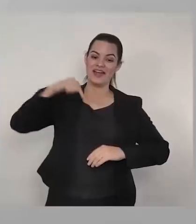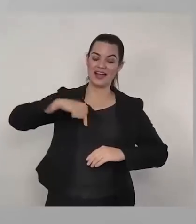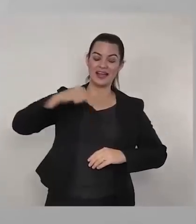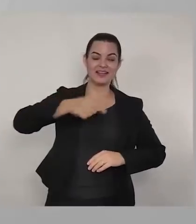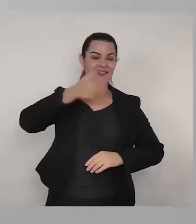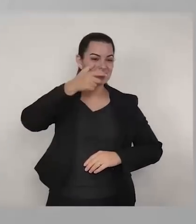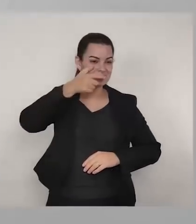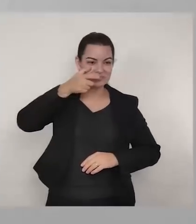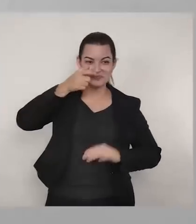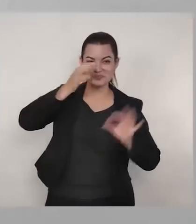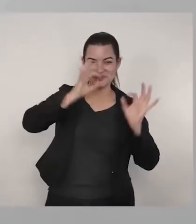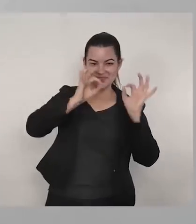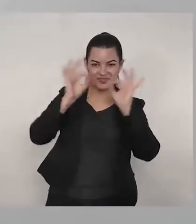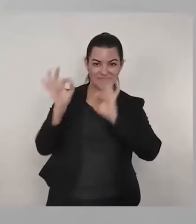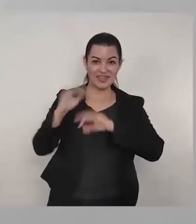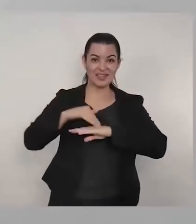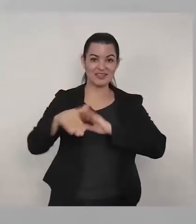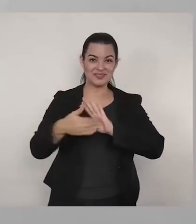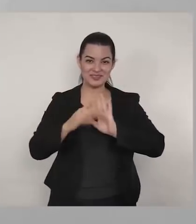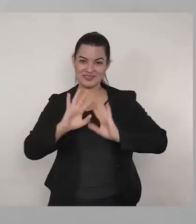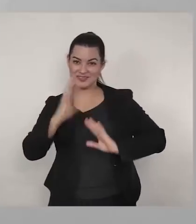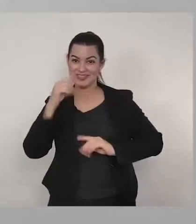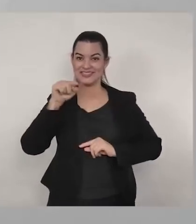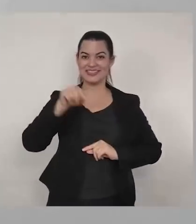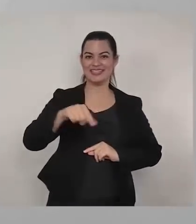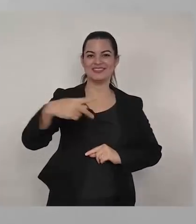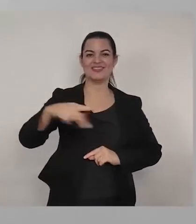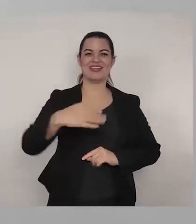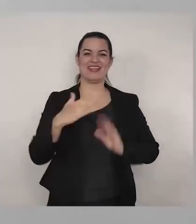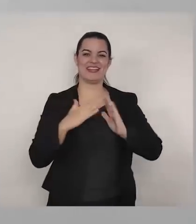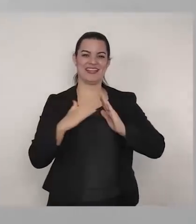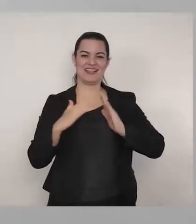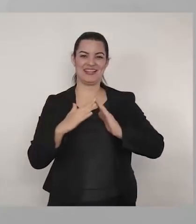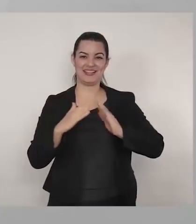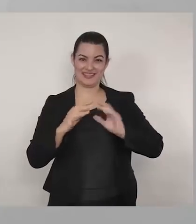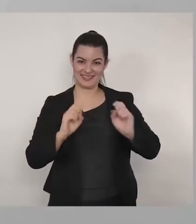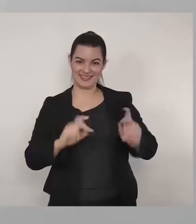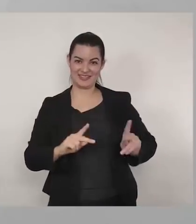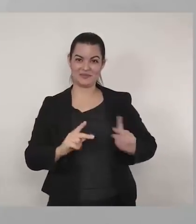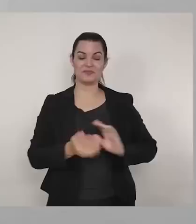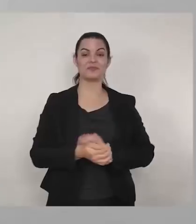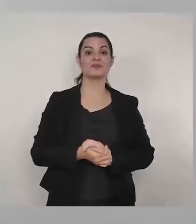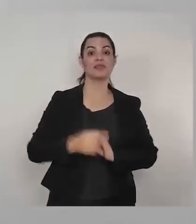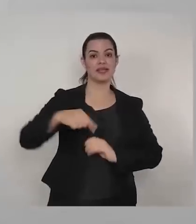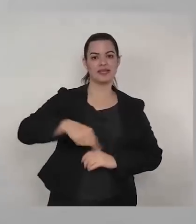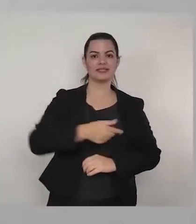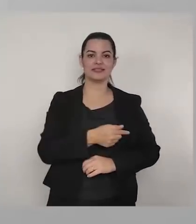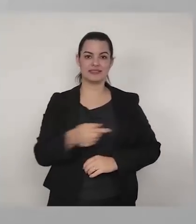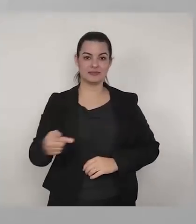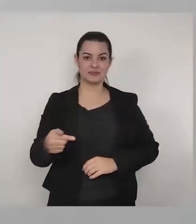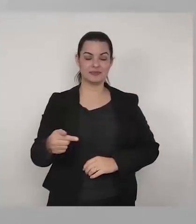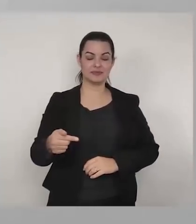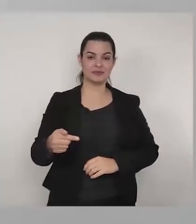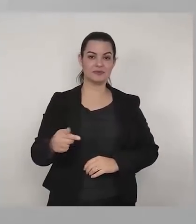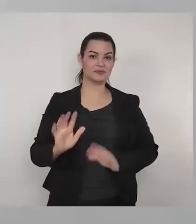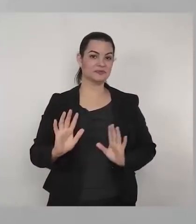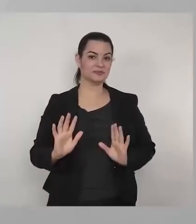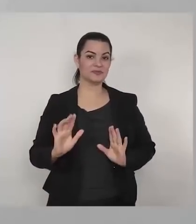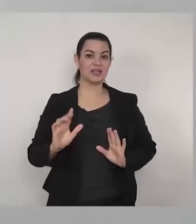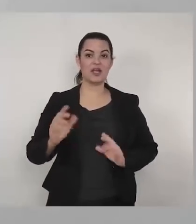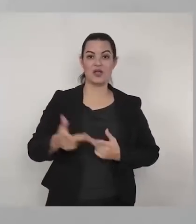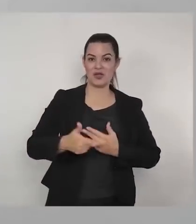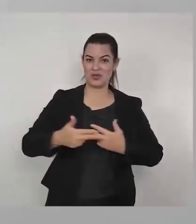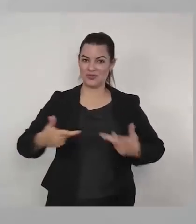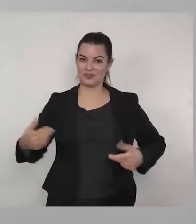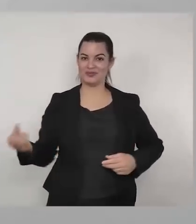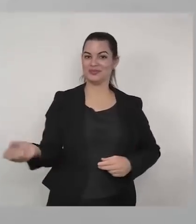de olho no que está acontecendo aí na casa de vocês. A partir dessa semana, nós teremos